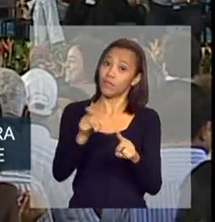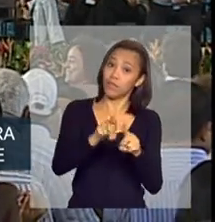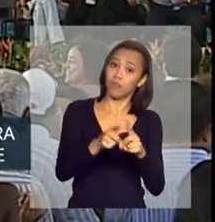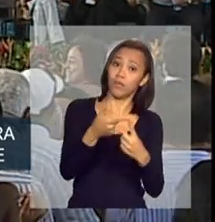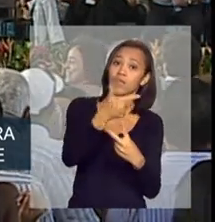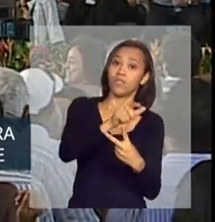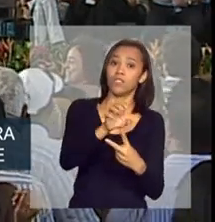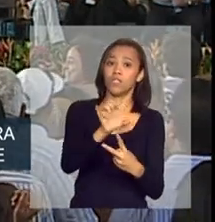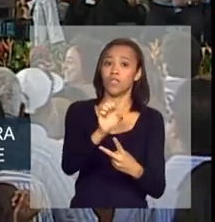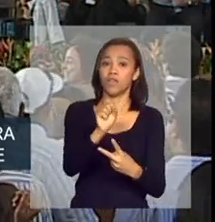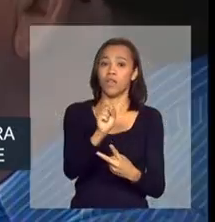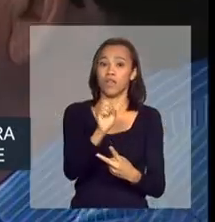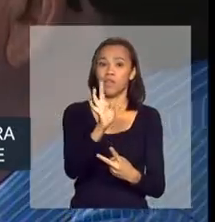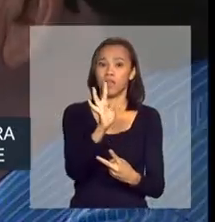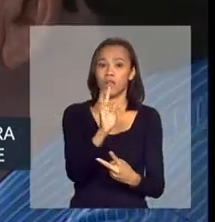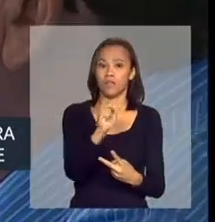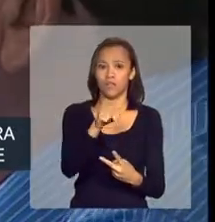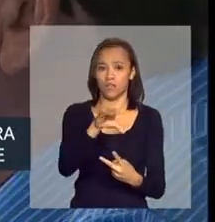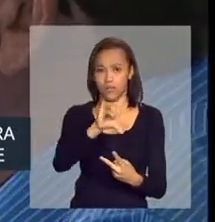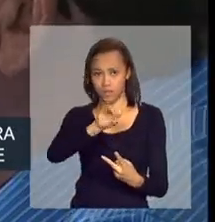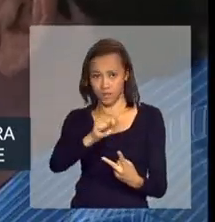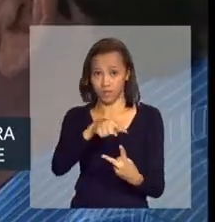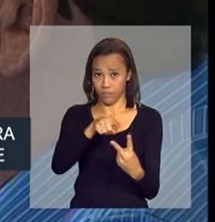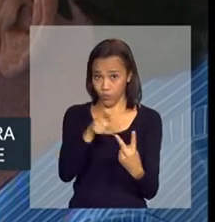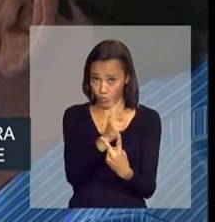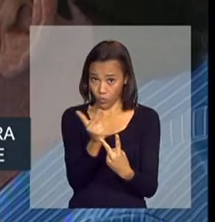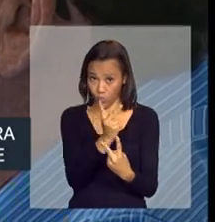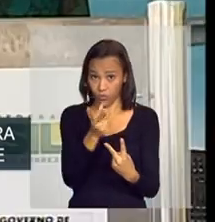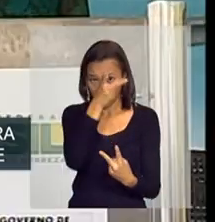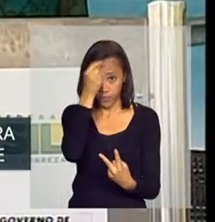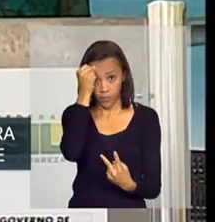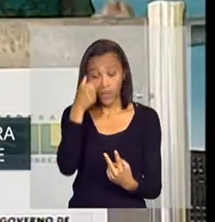Estância. Eu quero também